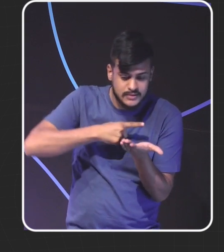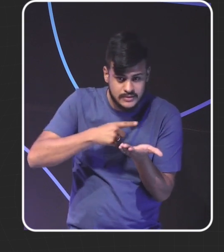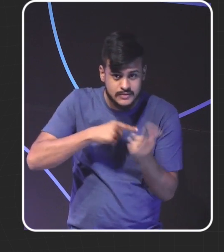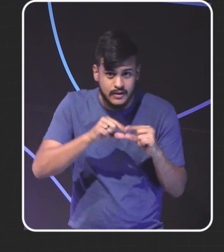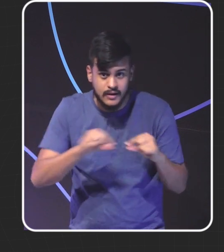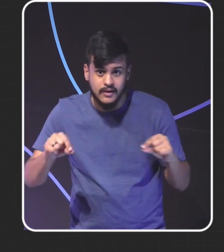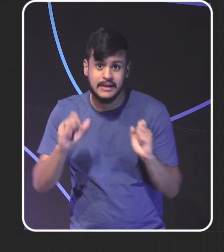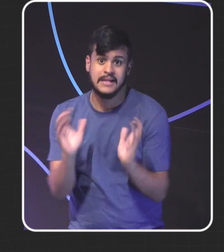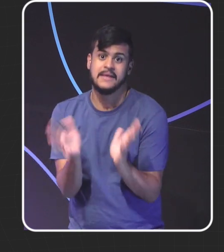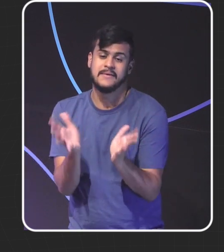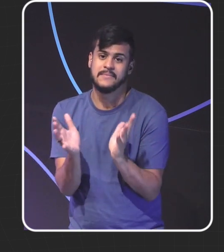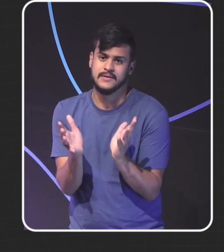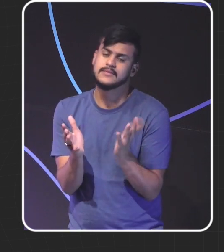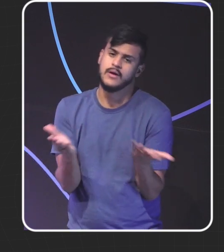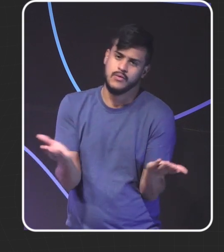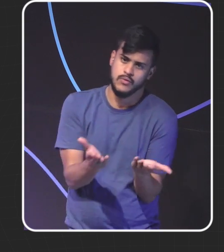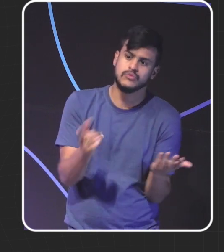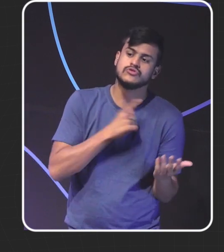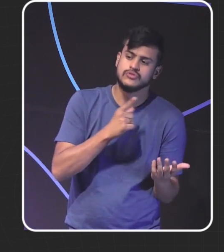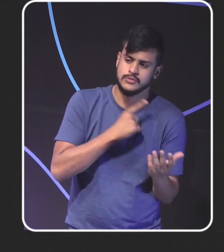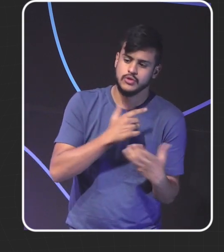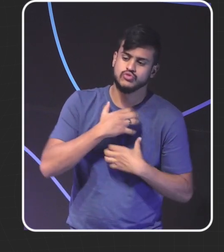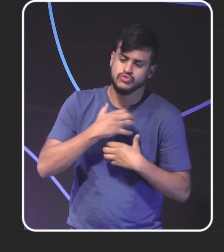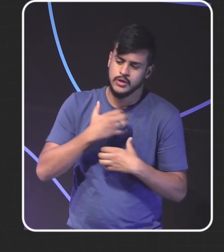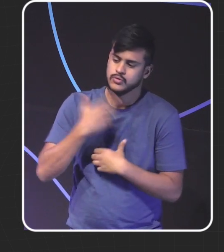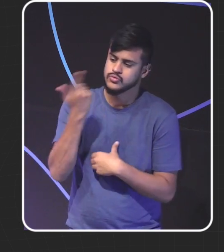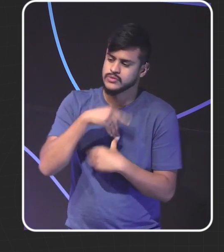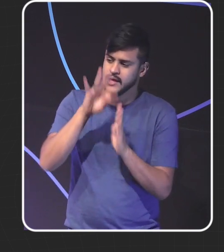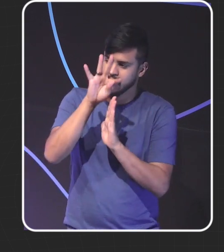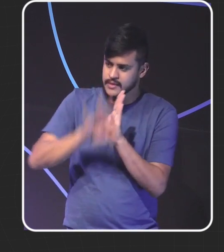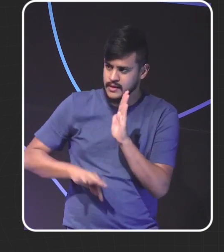para Libras, né? Porque hoje a gente tem uma forma de detectar texto